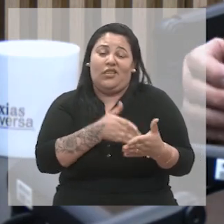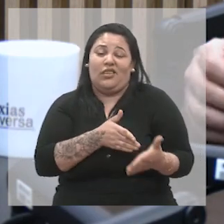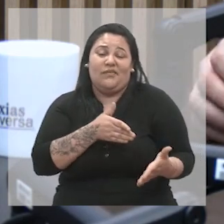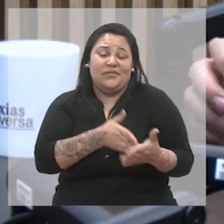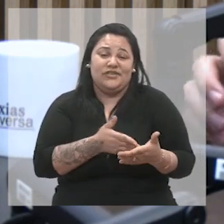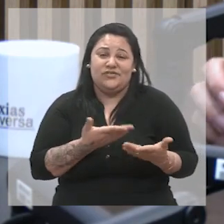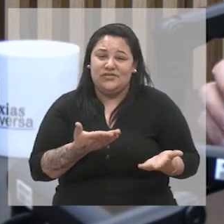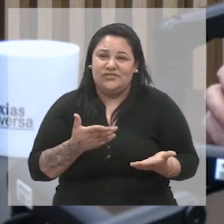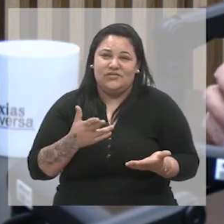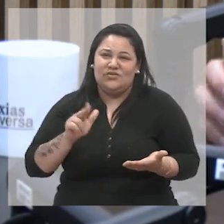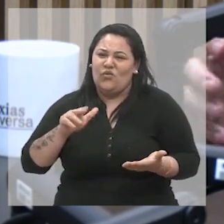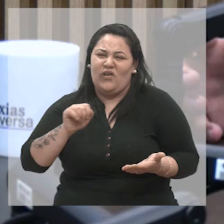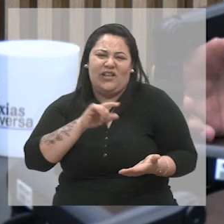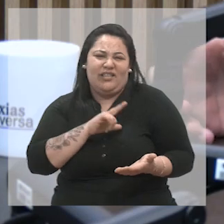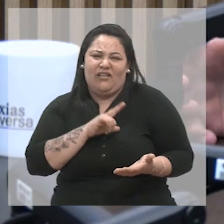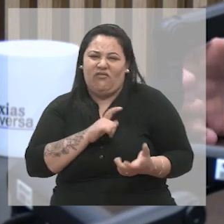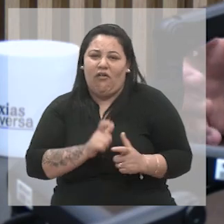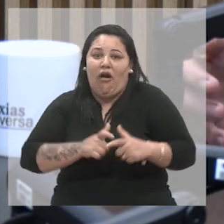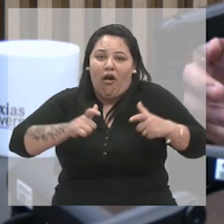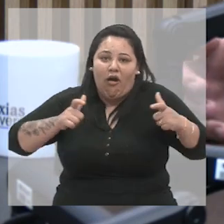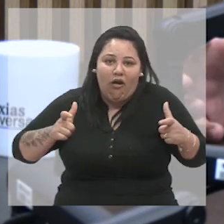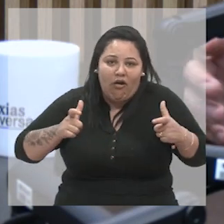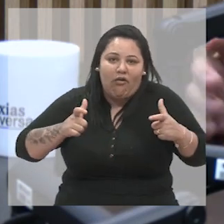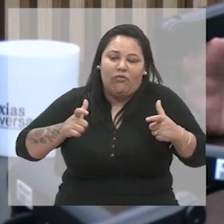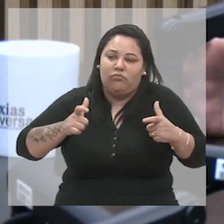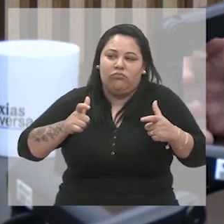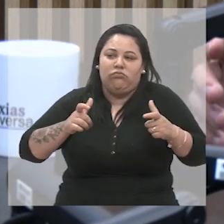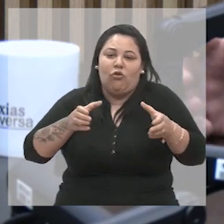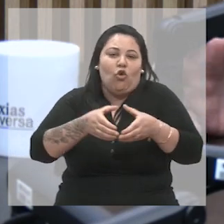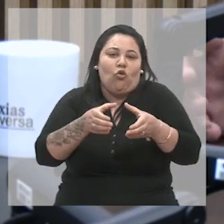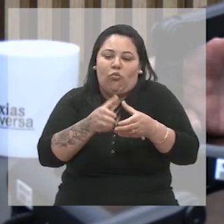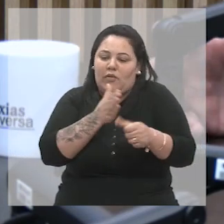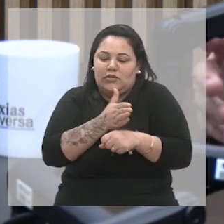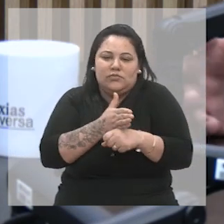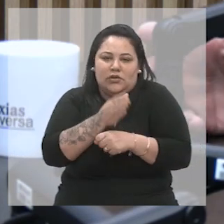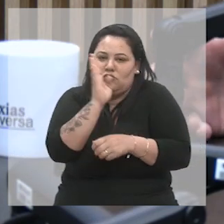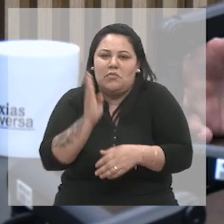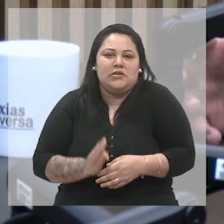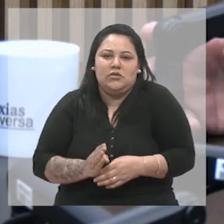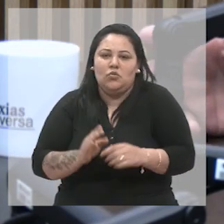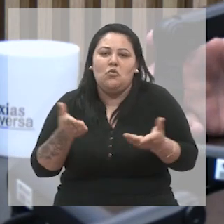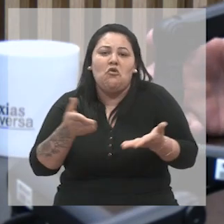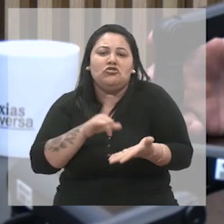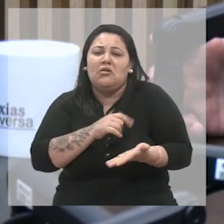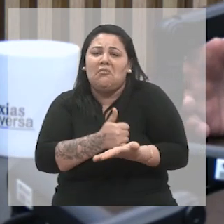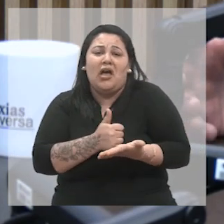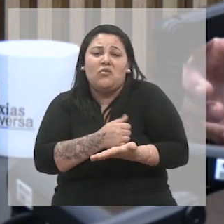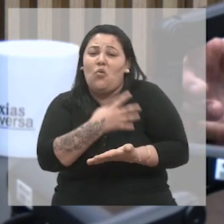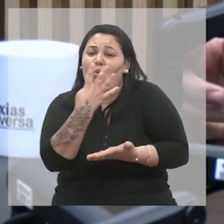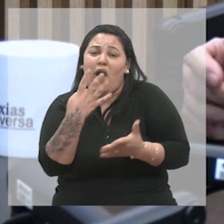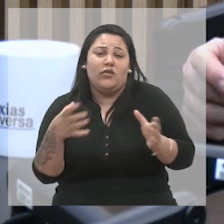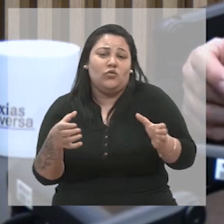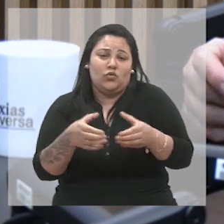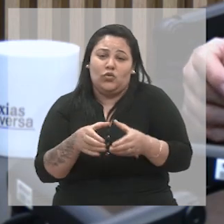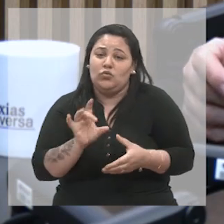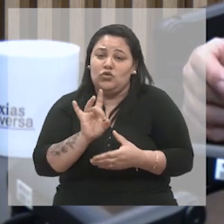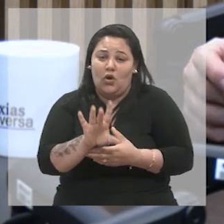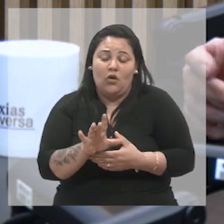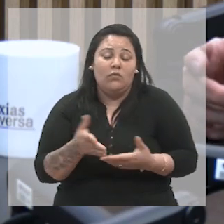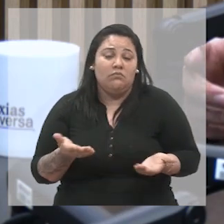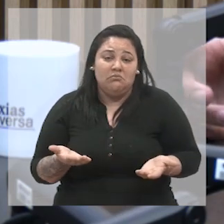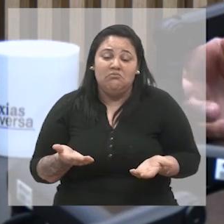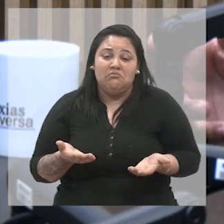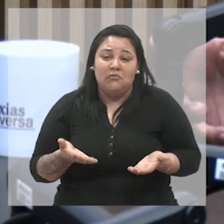percalços, aí, né, a gente nunca teve grandes equipes no cenário nacional. Hoje a gente tem basicamente 4 equipes,